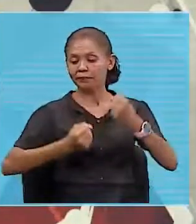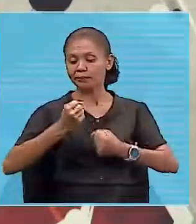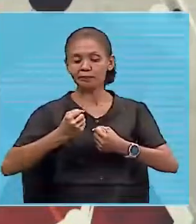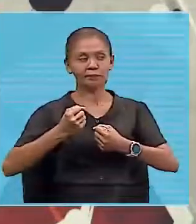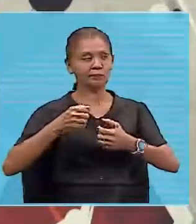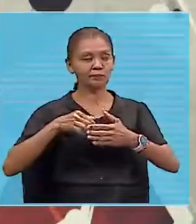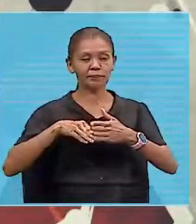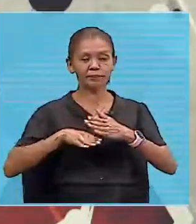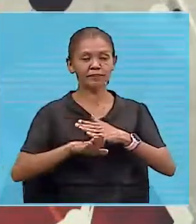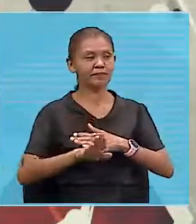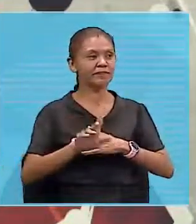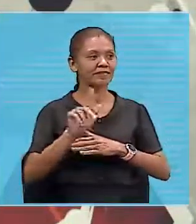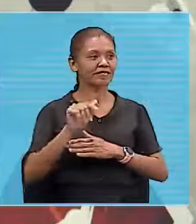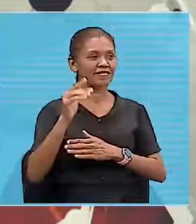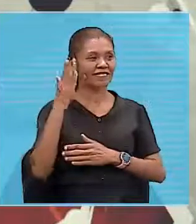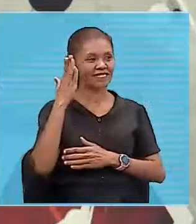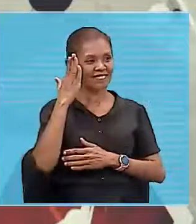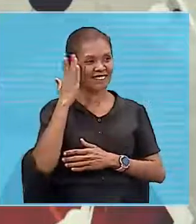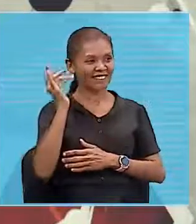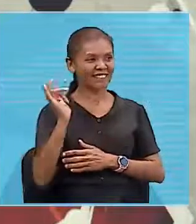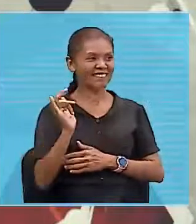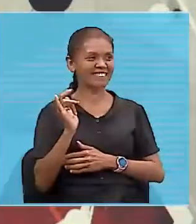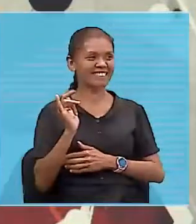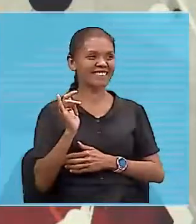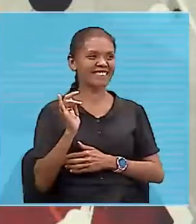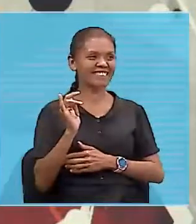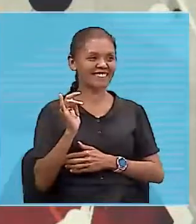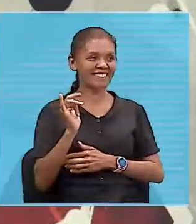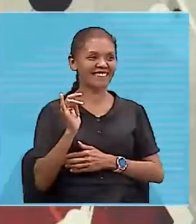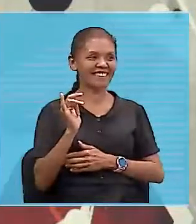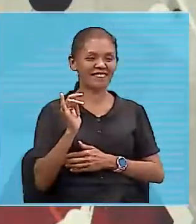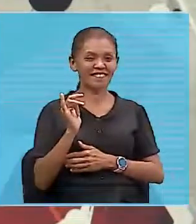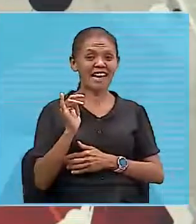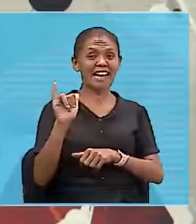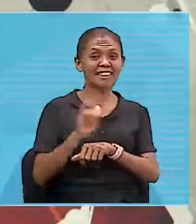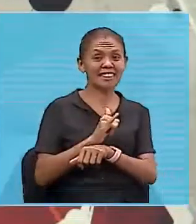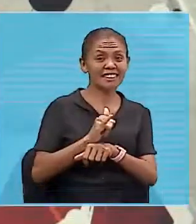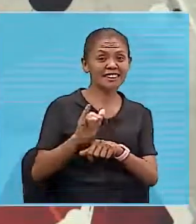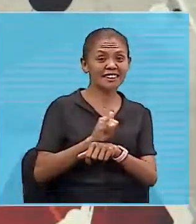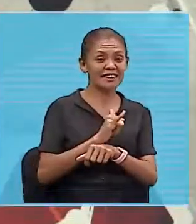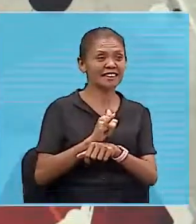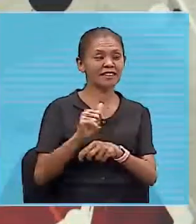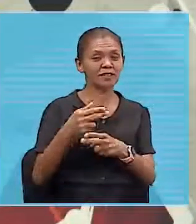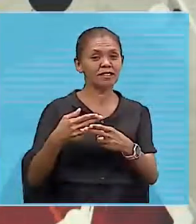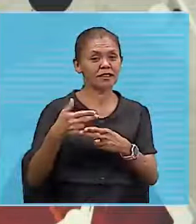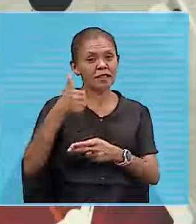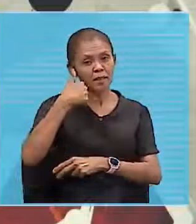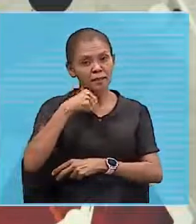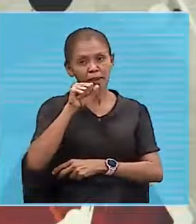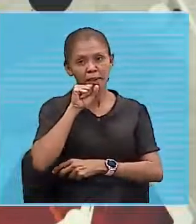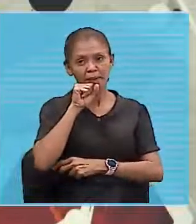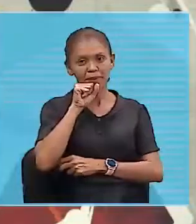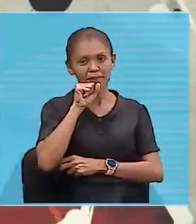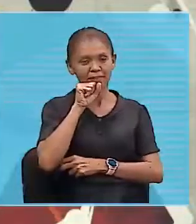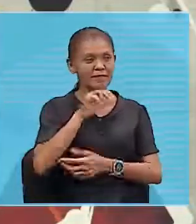ele já sabia a tática que a corrente passar por um canto do para-choque sem tirar o cadeado era um ninja ele